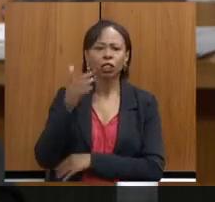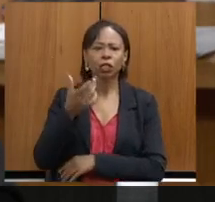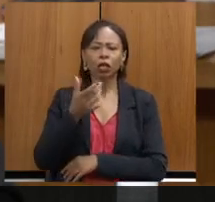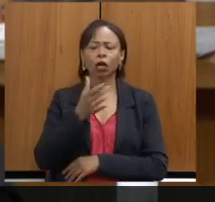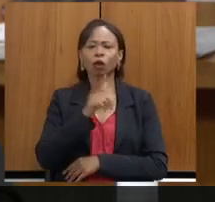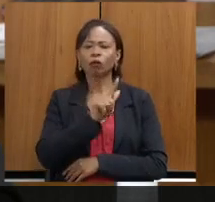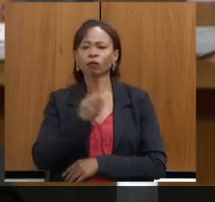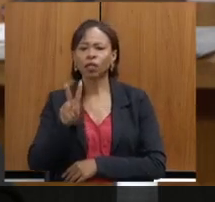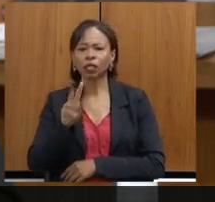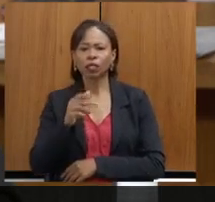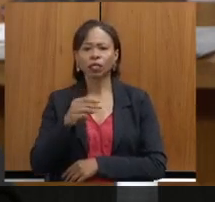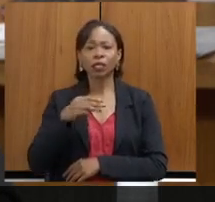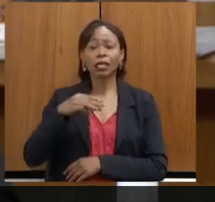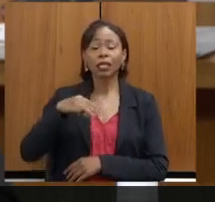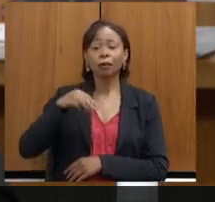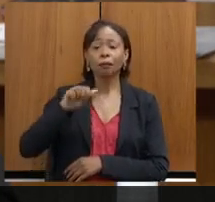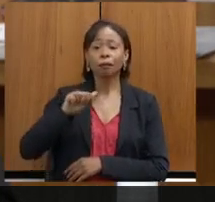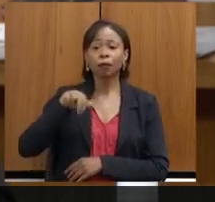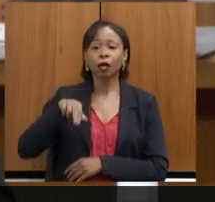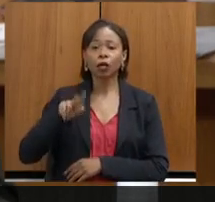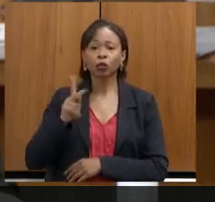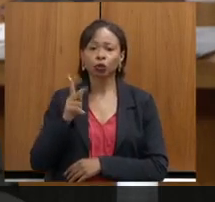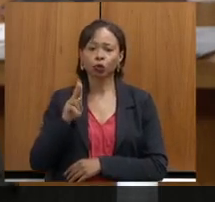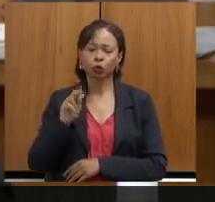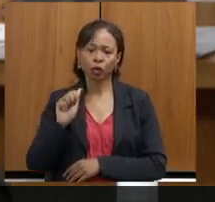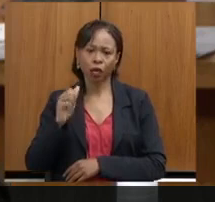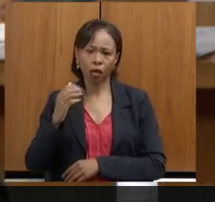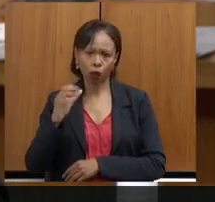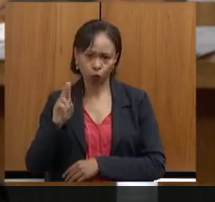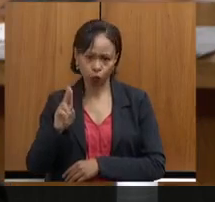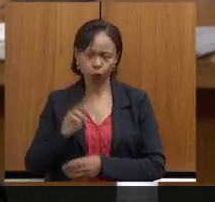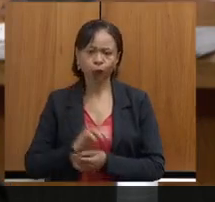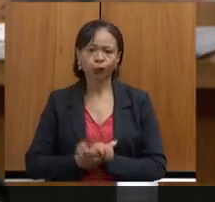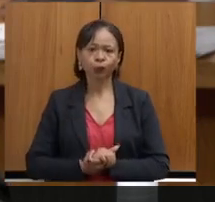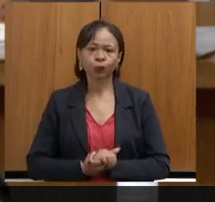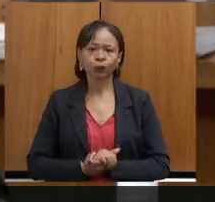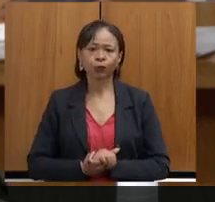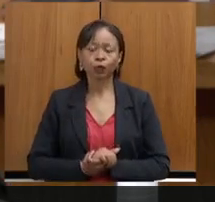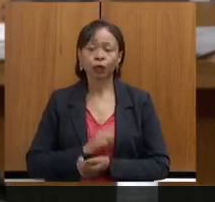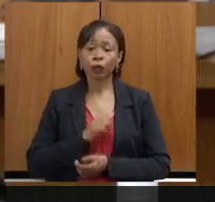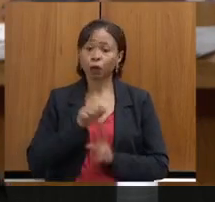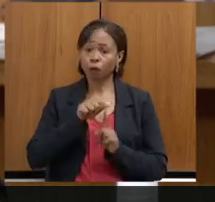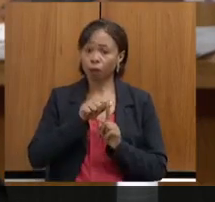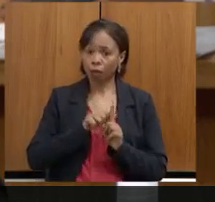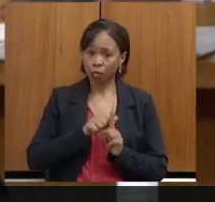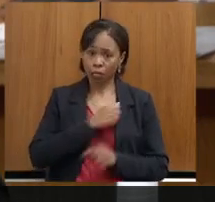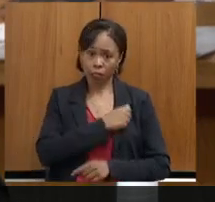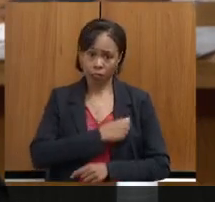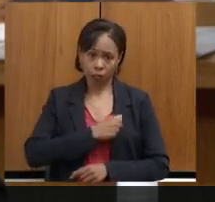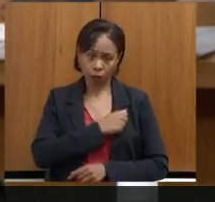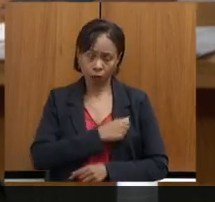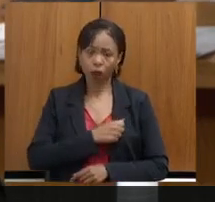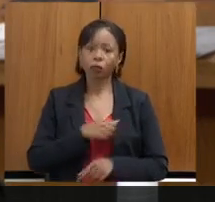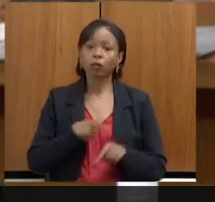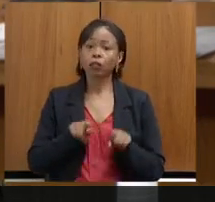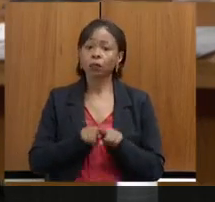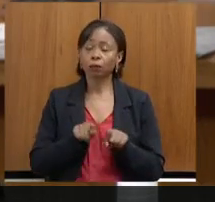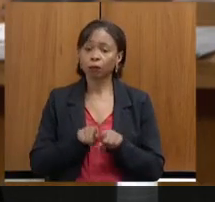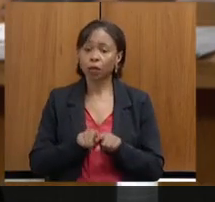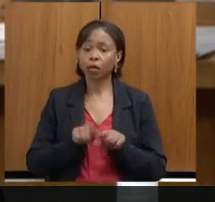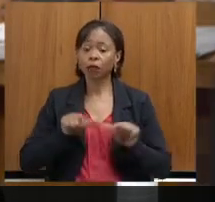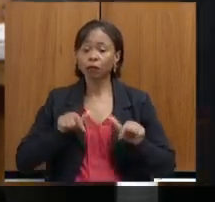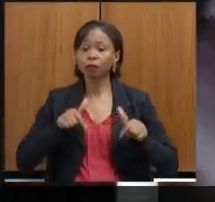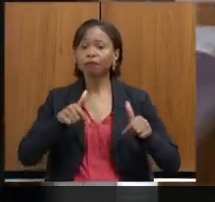em Manhuaçu pode passar por gentileza no mês de agosto também participamos da